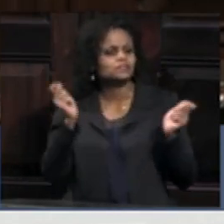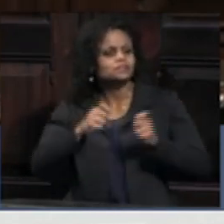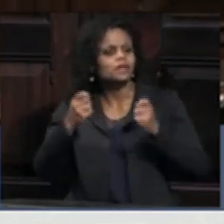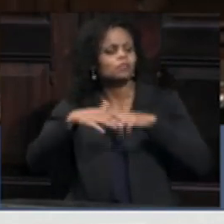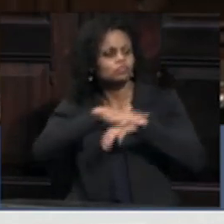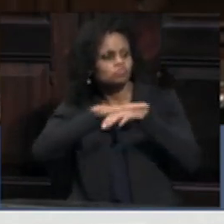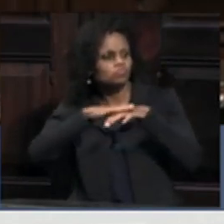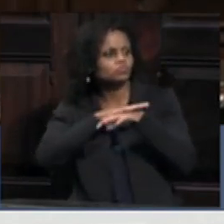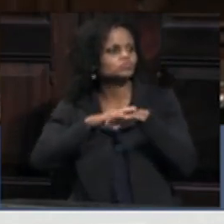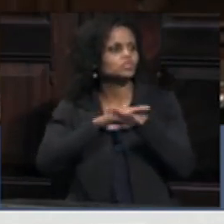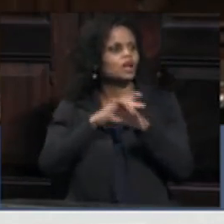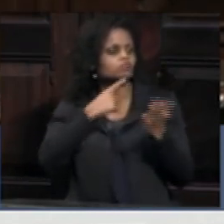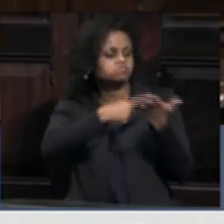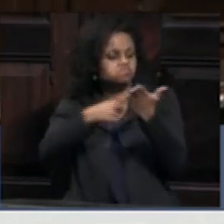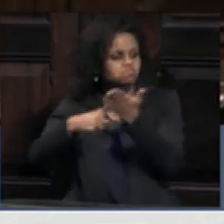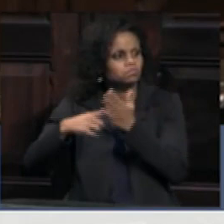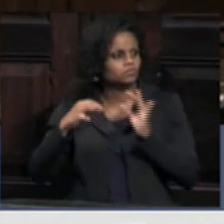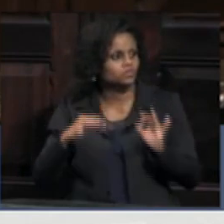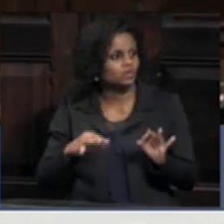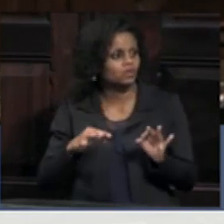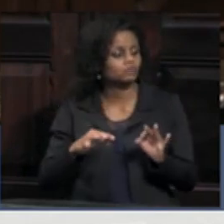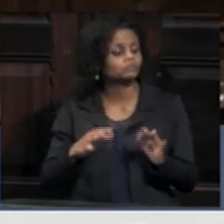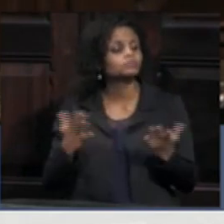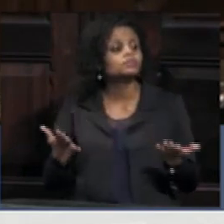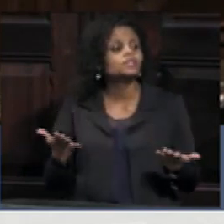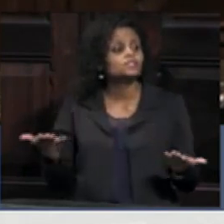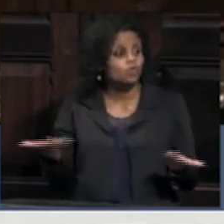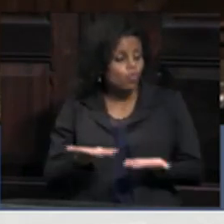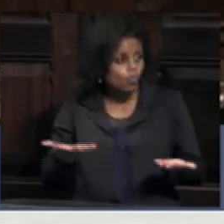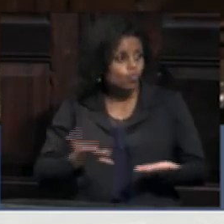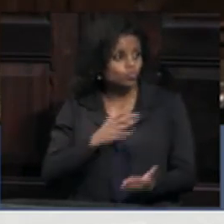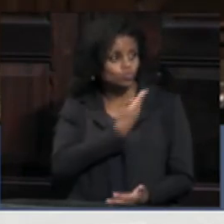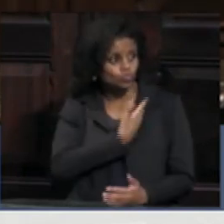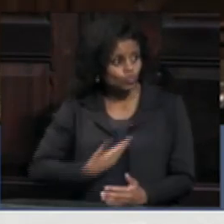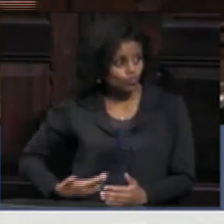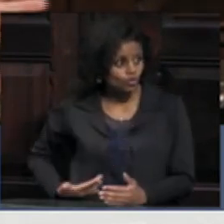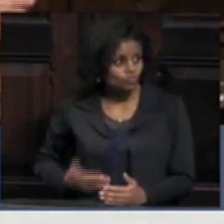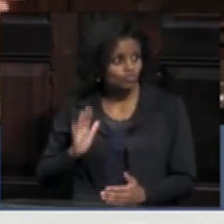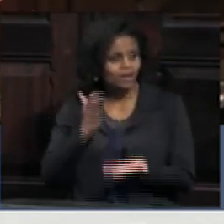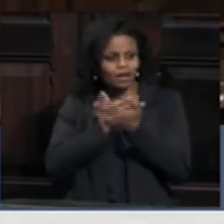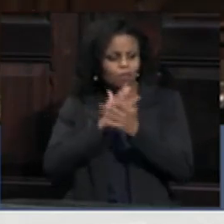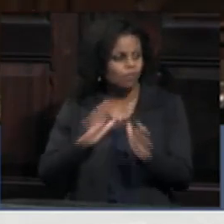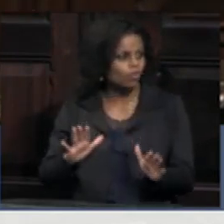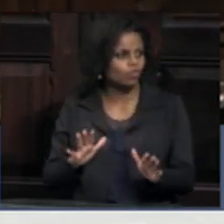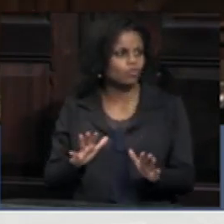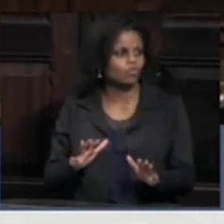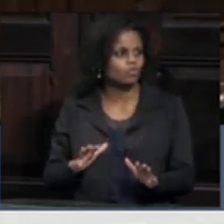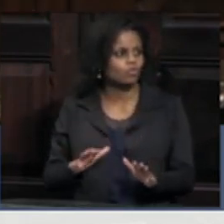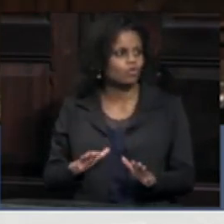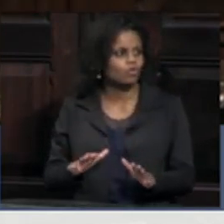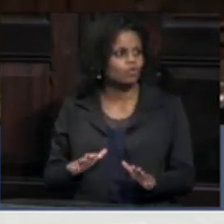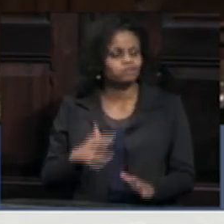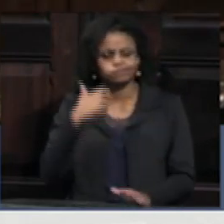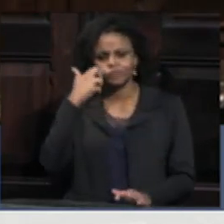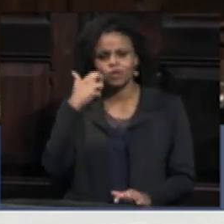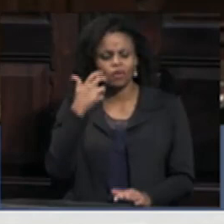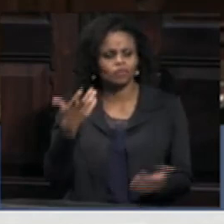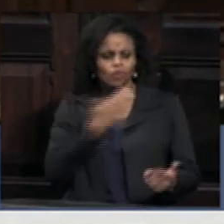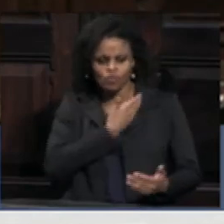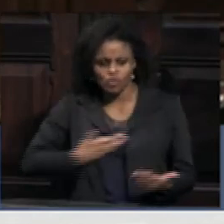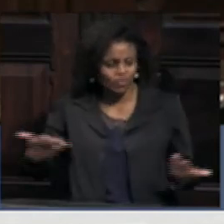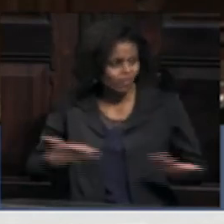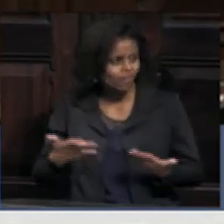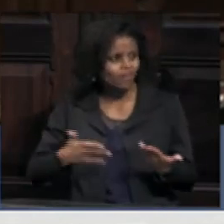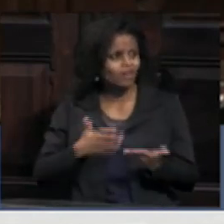isso, o governo atual, que já acabou pateticamente, que está agonizando, não tem